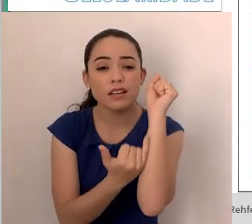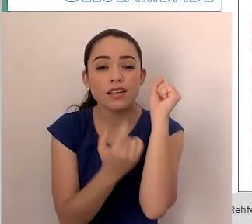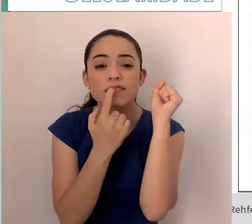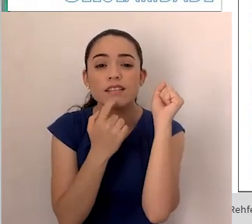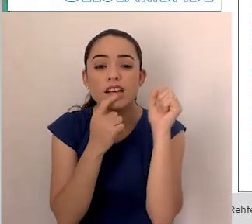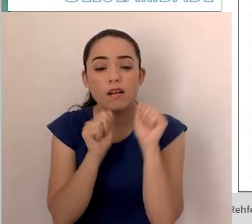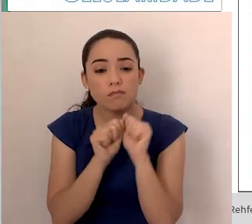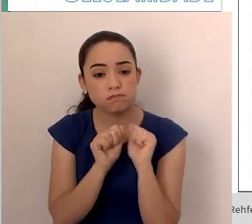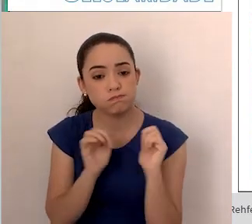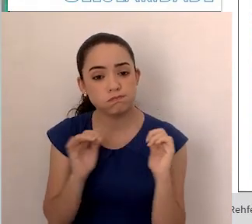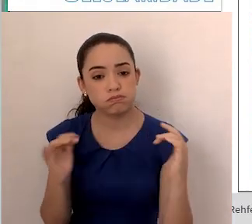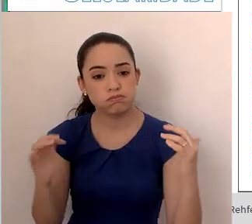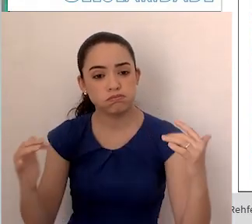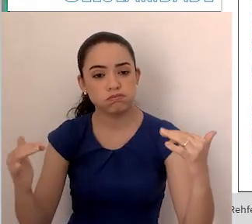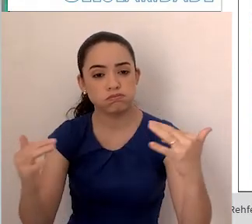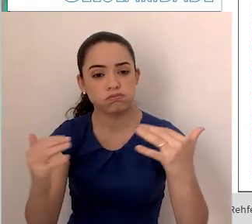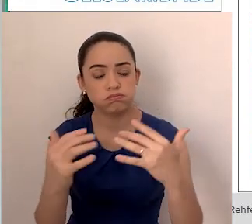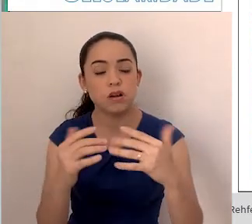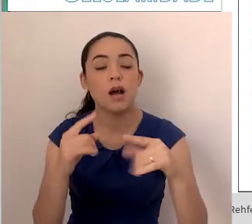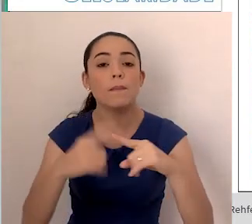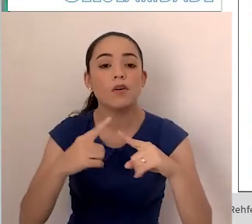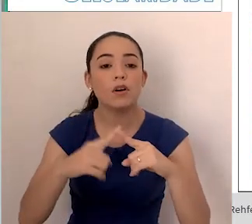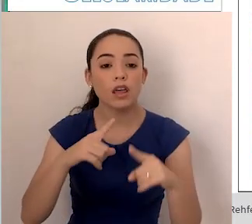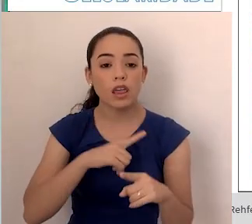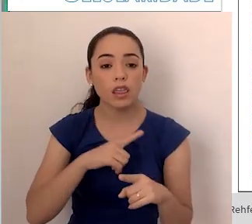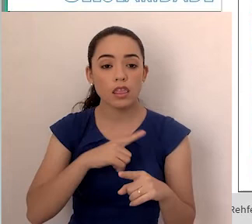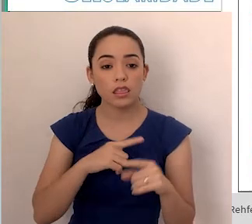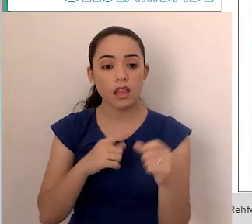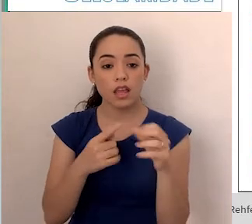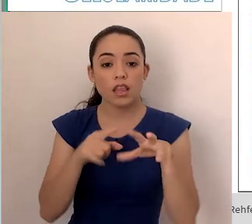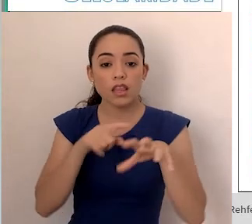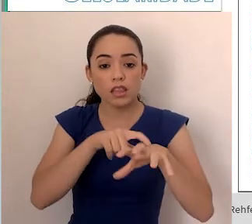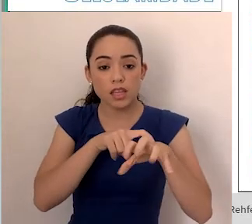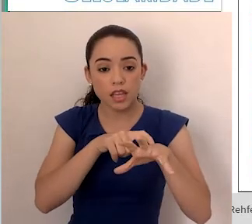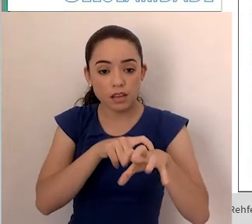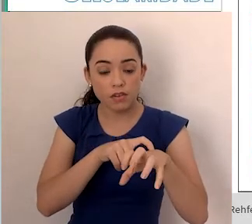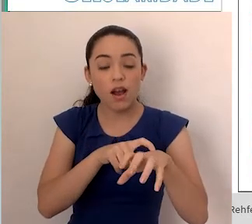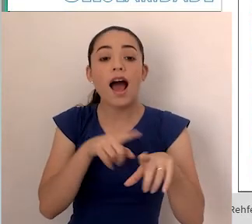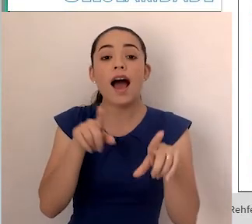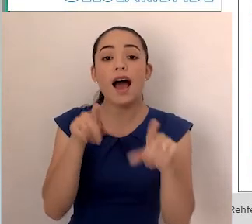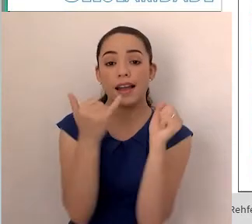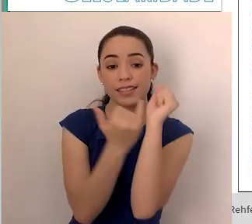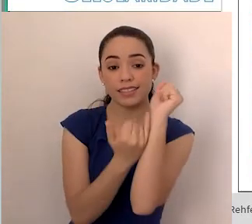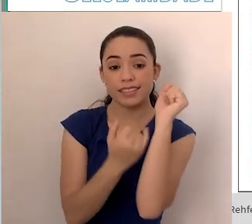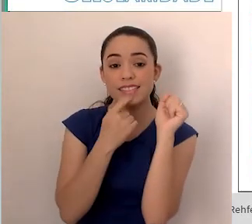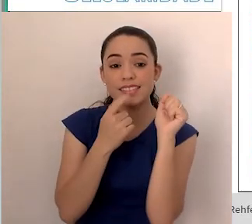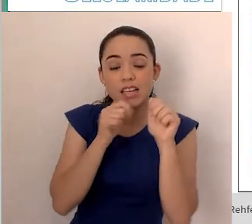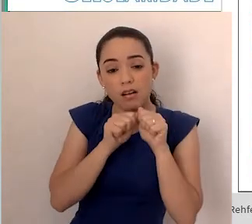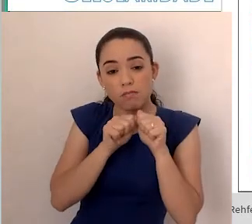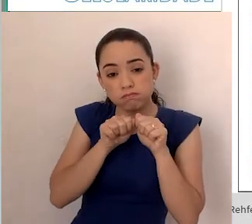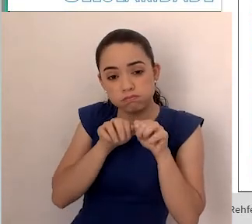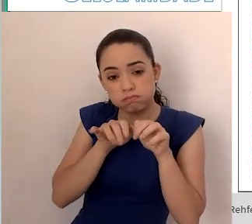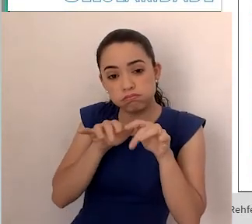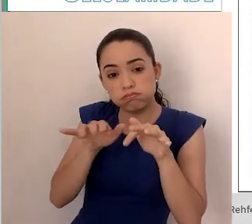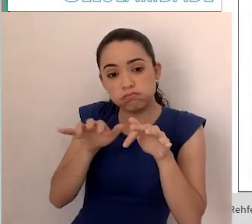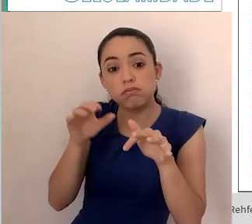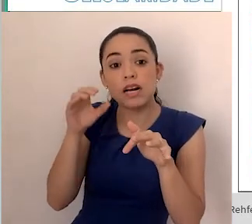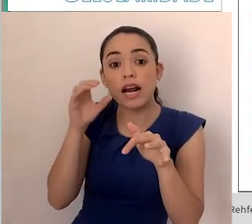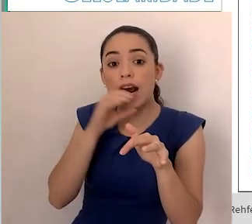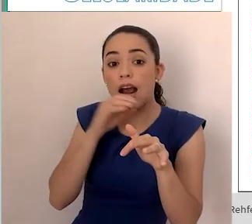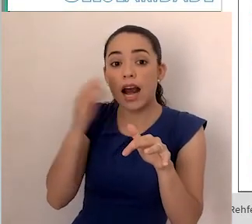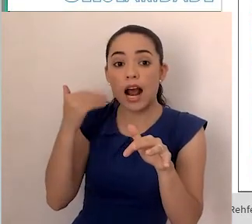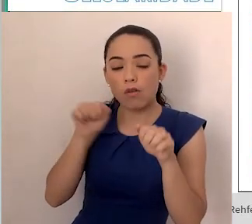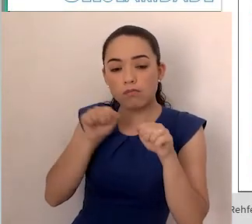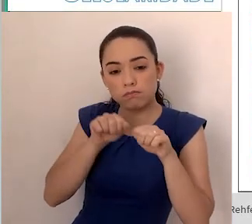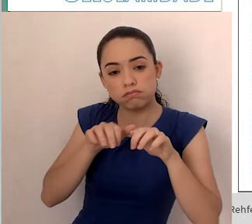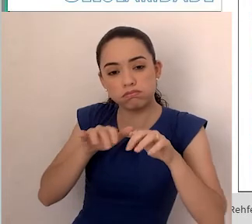O tecido adiposo marrom é altamente vascularizado e inervado pelo sistema nervoso simpático, promovendo a dissipação de calor